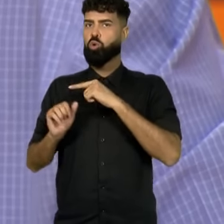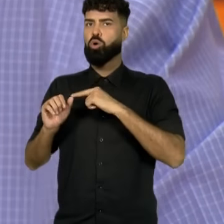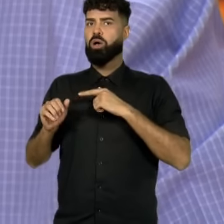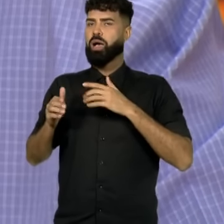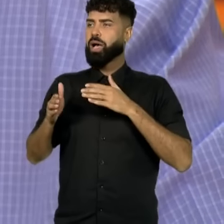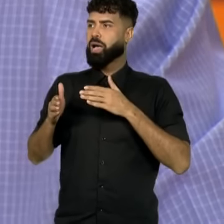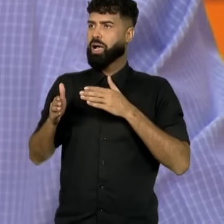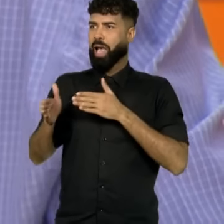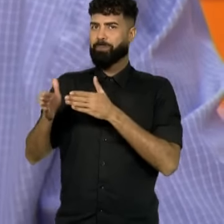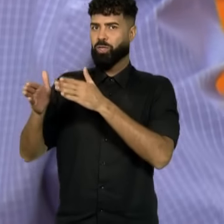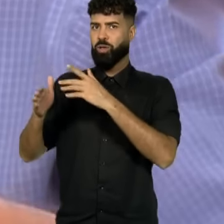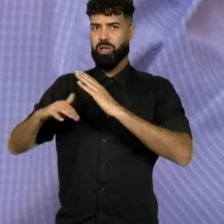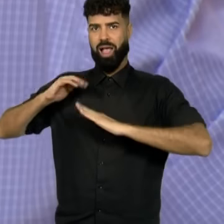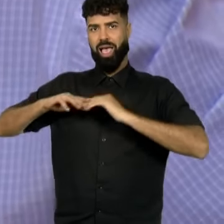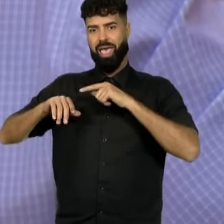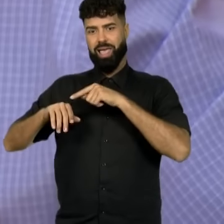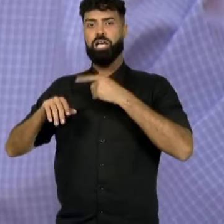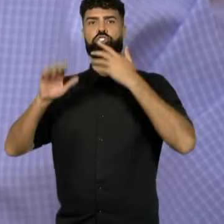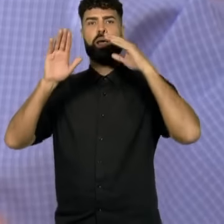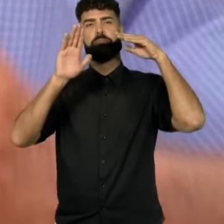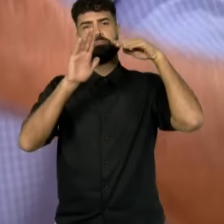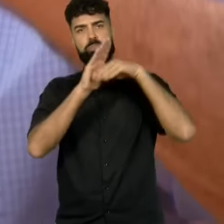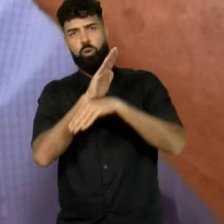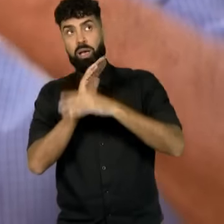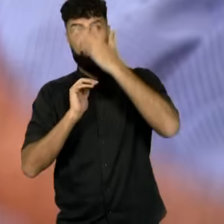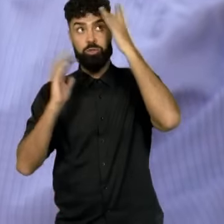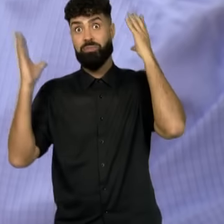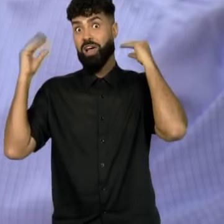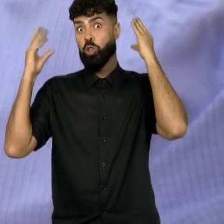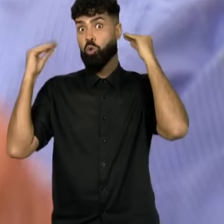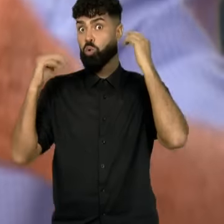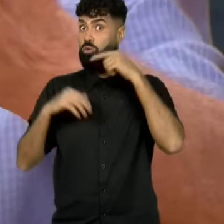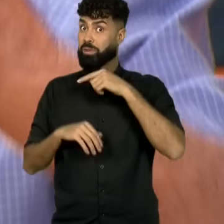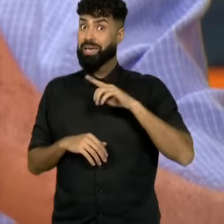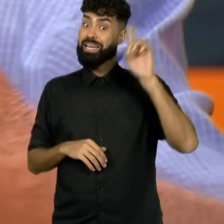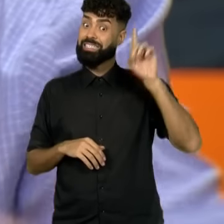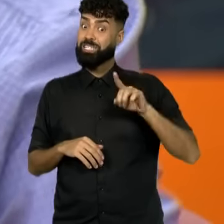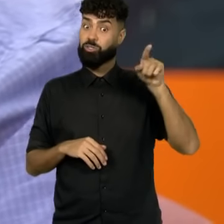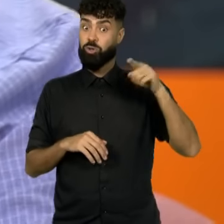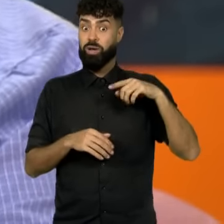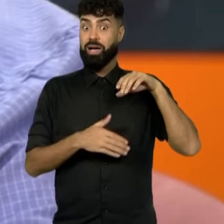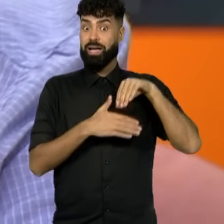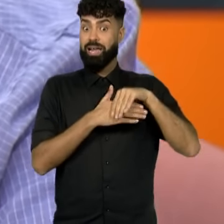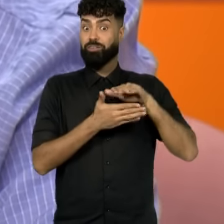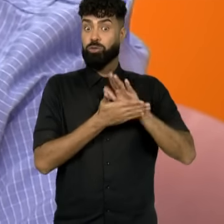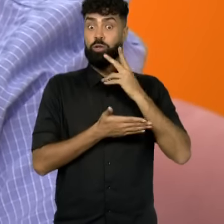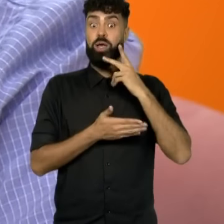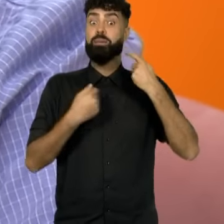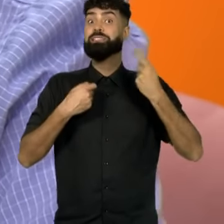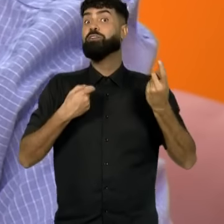para o buraco, pelo que me disseram. Aí a direção da gravadora chamou de, tem que voltar a linha do produtor